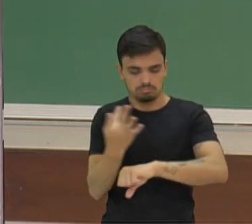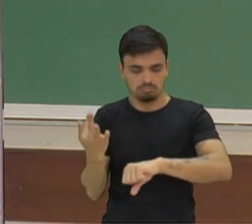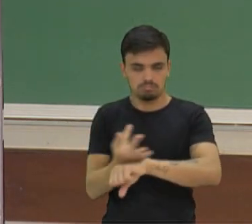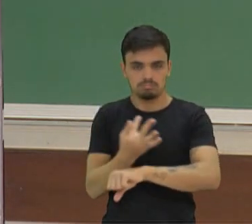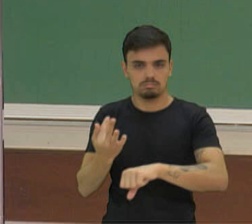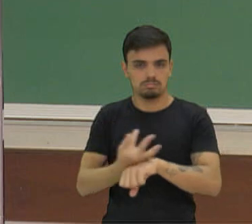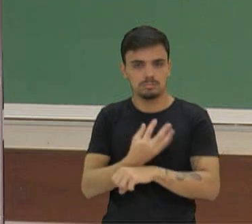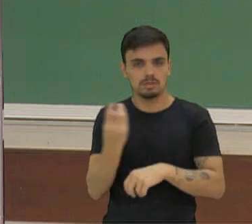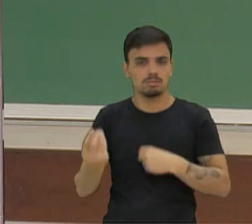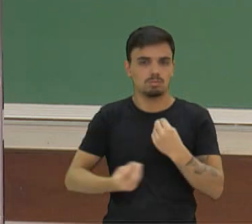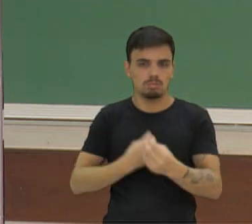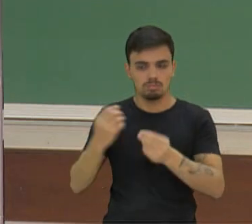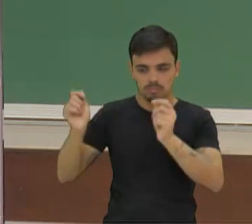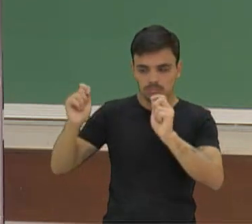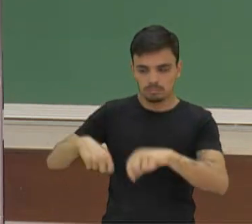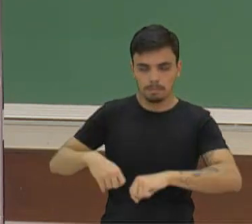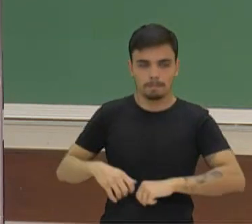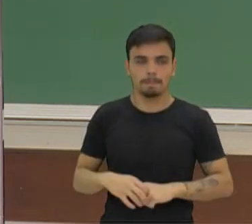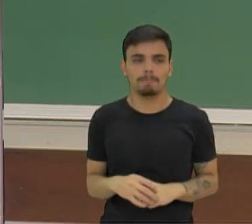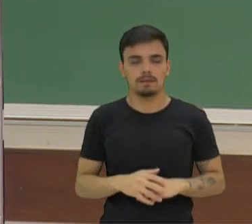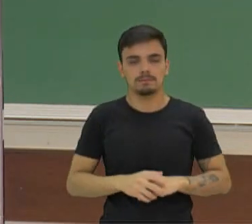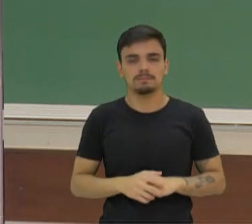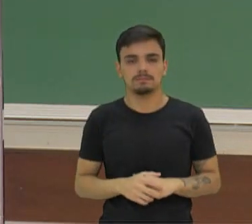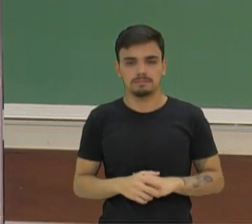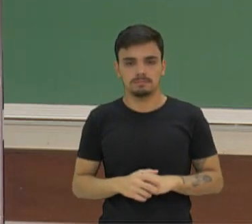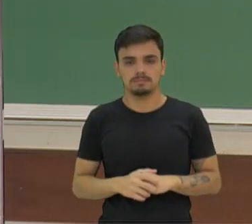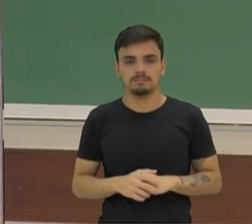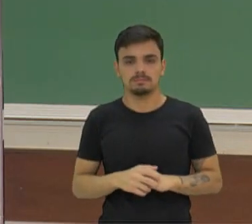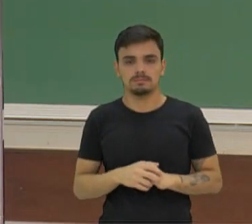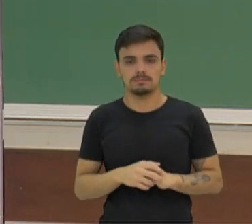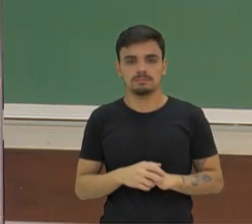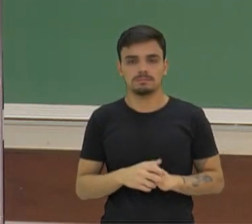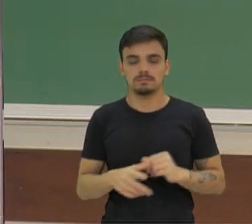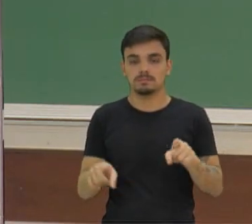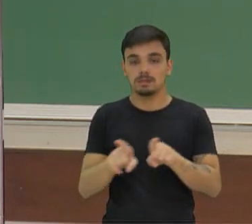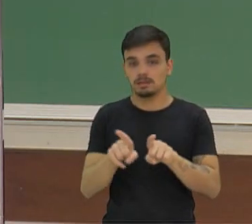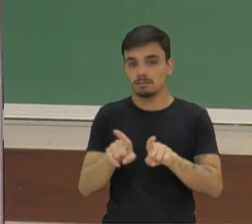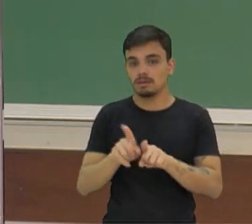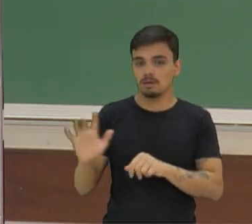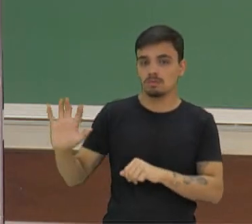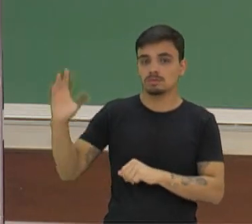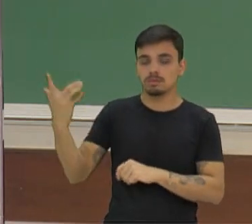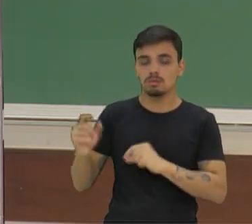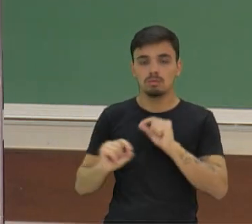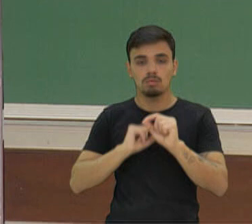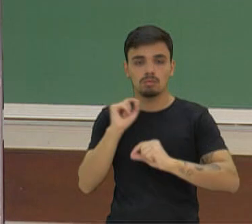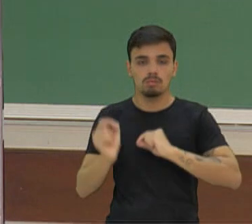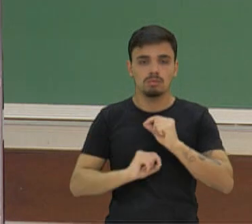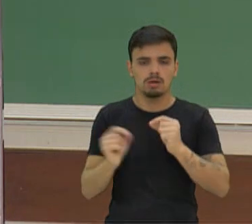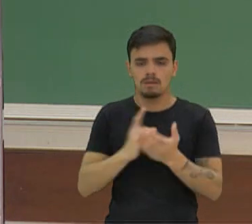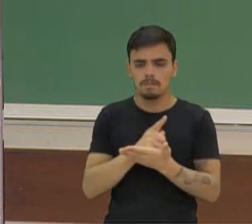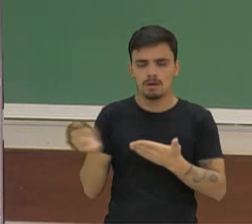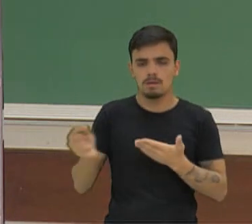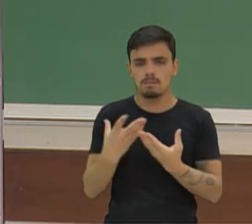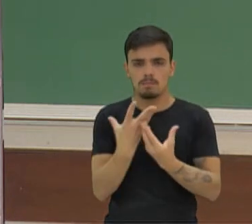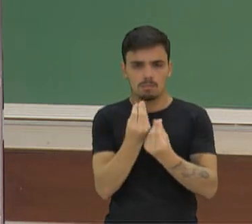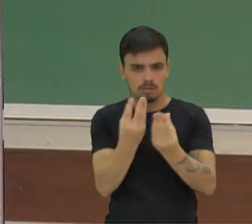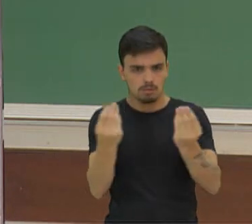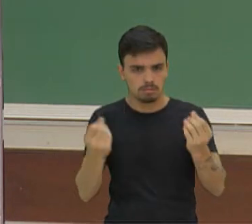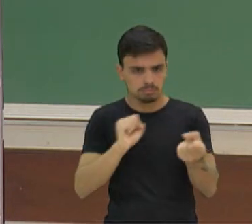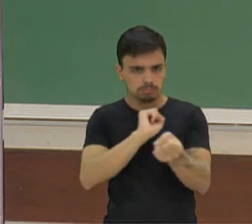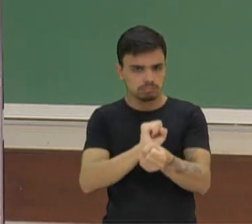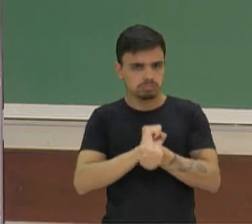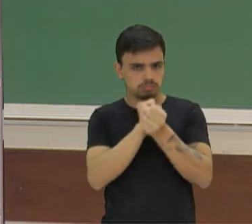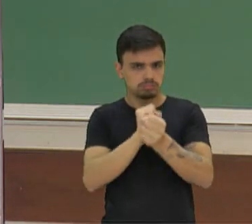da maneira como podiam, ok? E estava acontecendo a fuga de muitos escravizados por conta